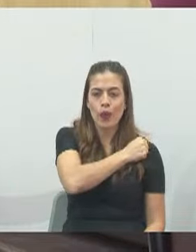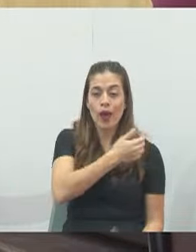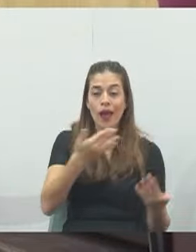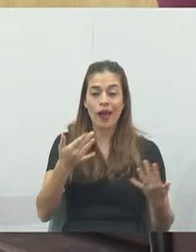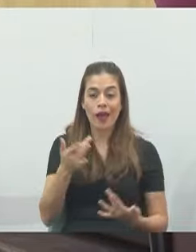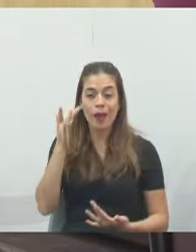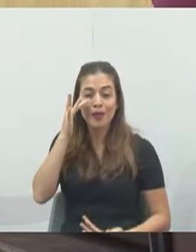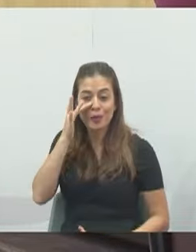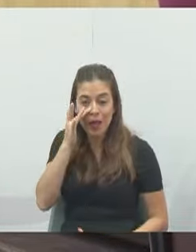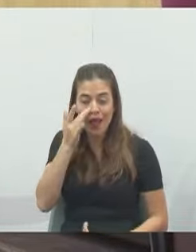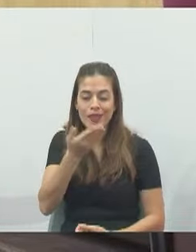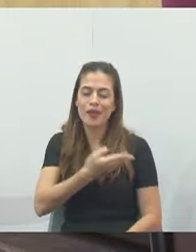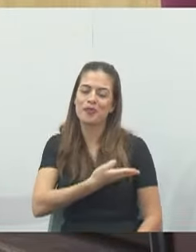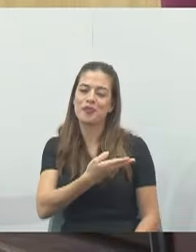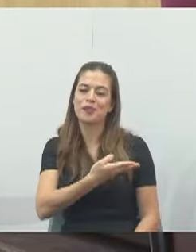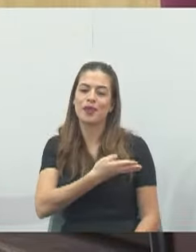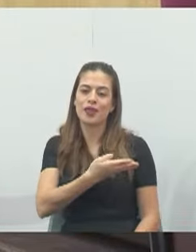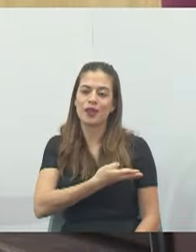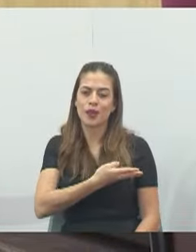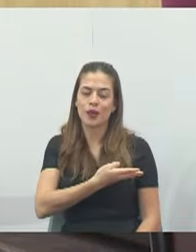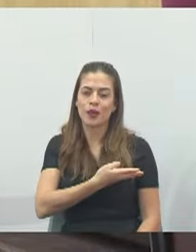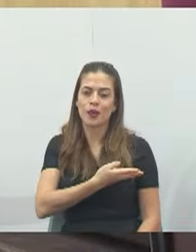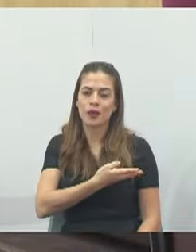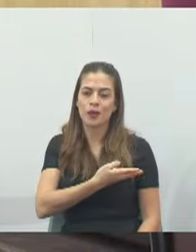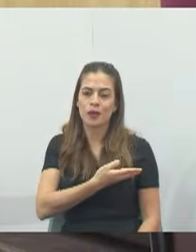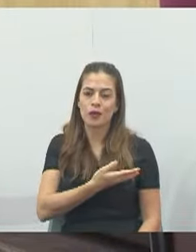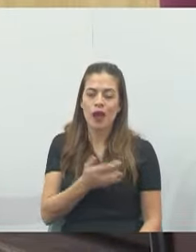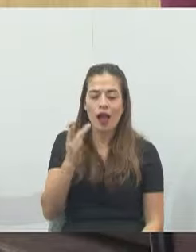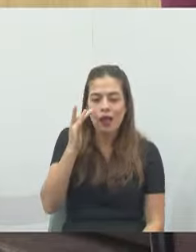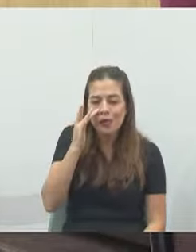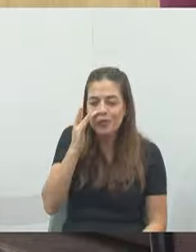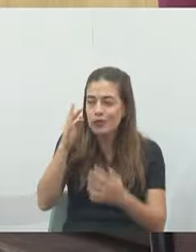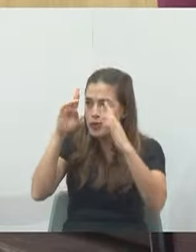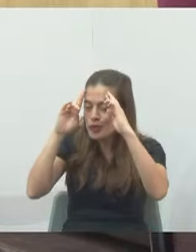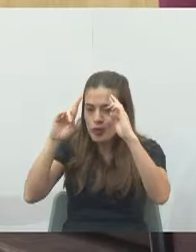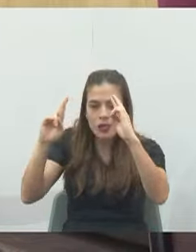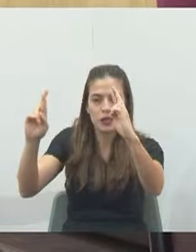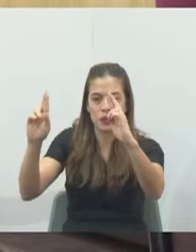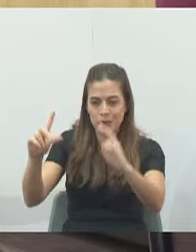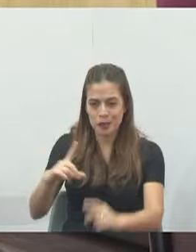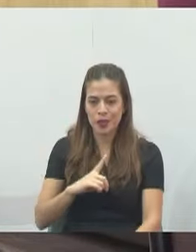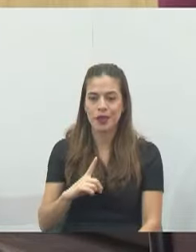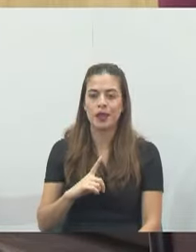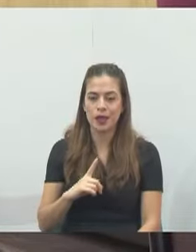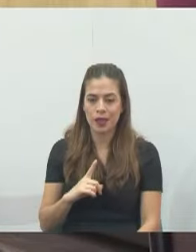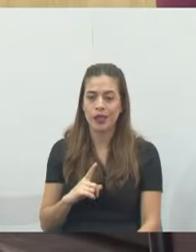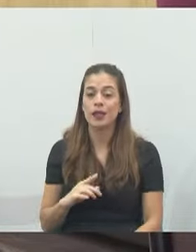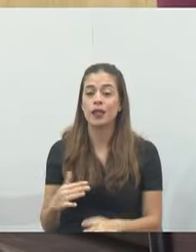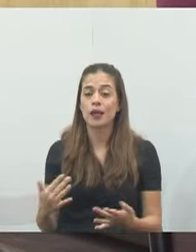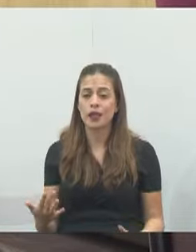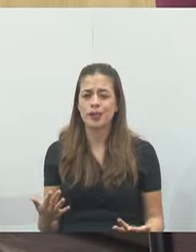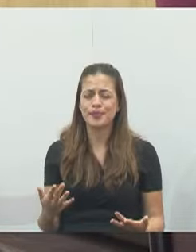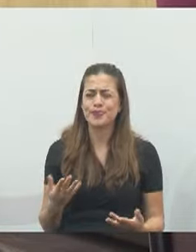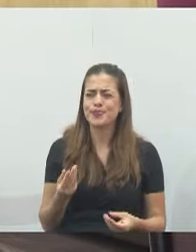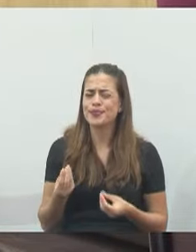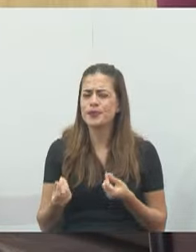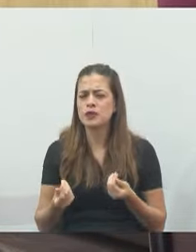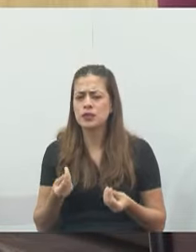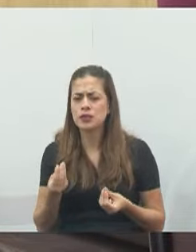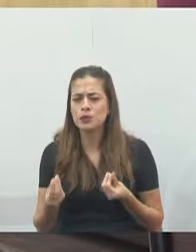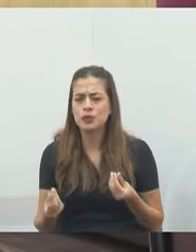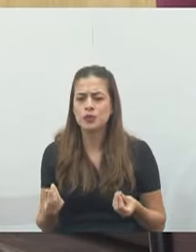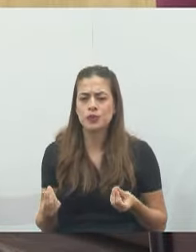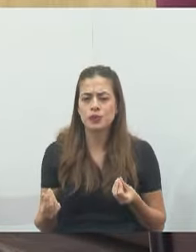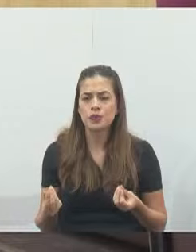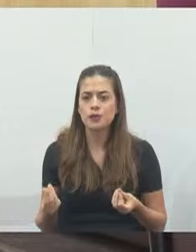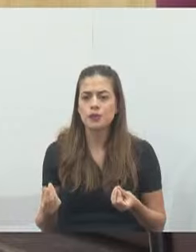é uma admiração como amigo, é uma admiração com muito respeito que eu tenho. Ele tem uma espécie